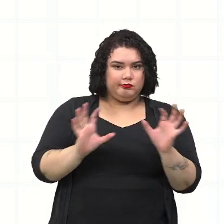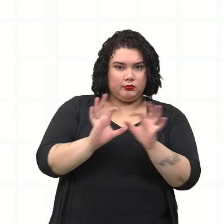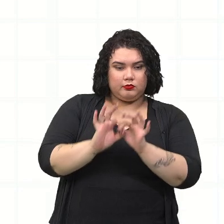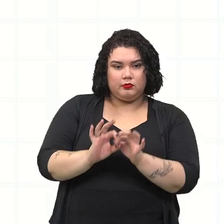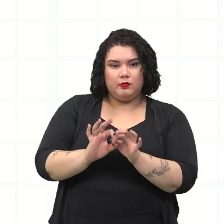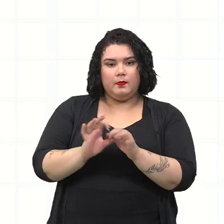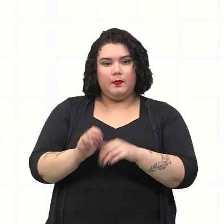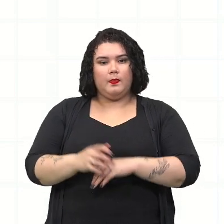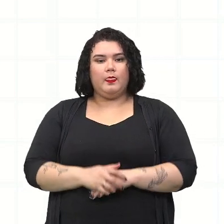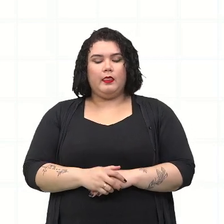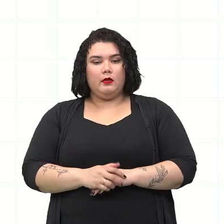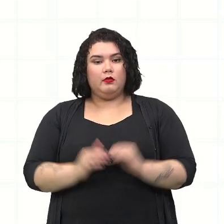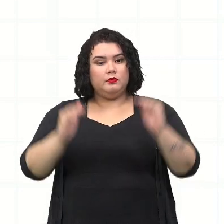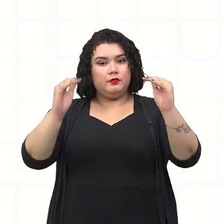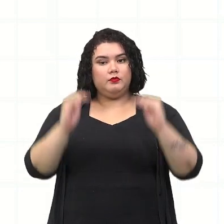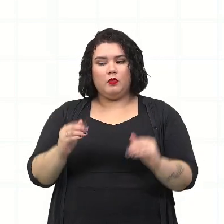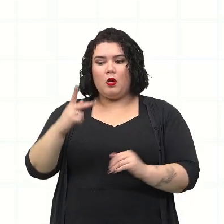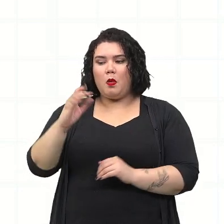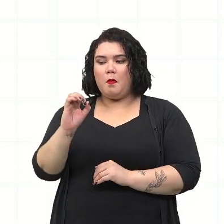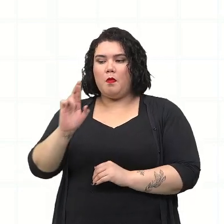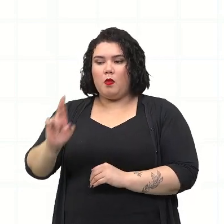isso por amor.